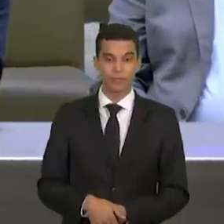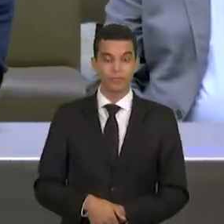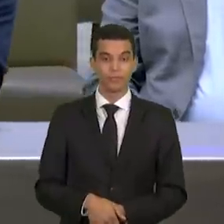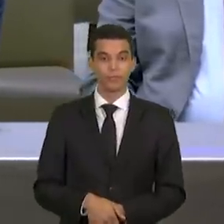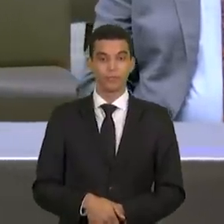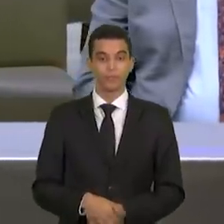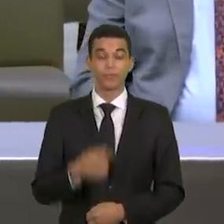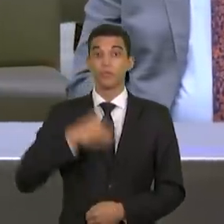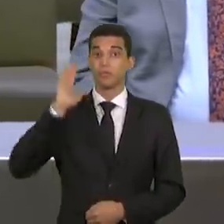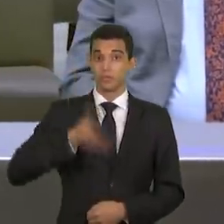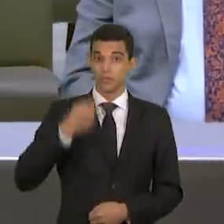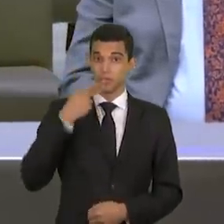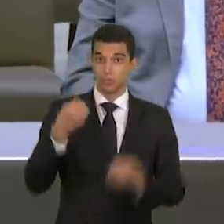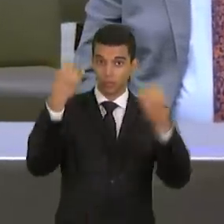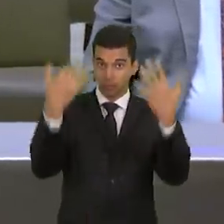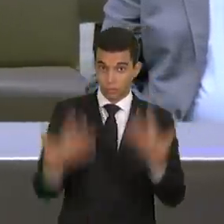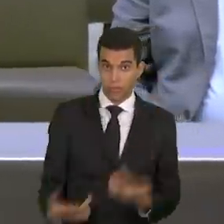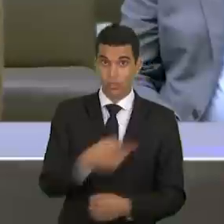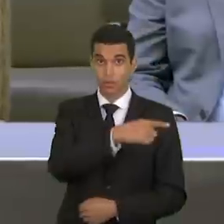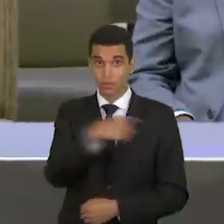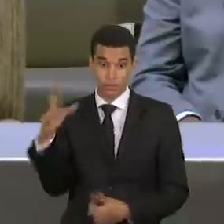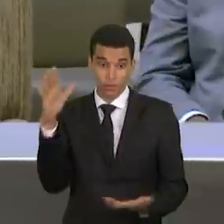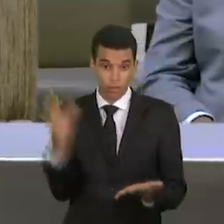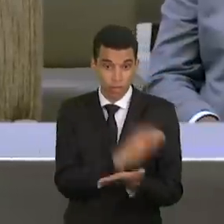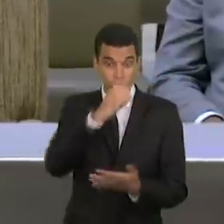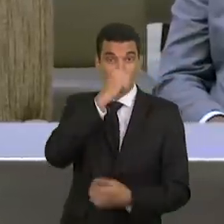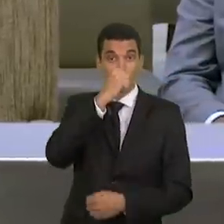o aperfeiçoamento que visa